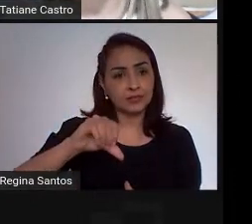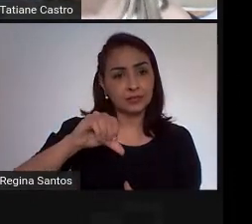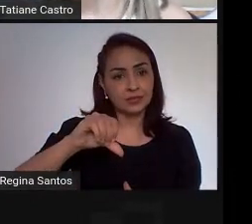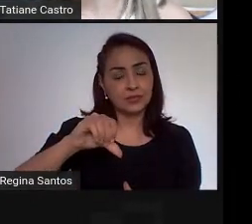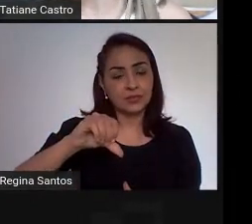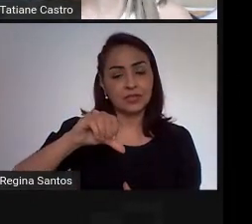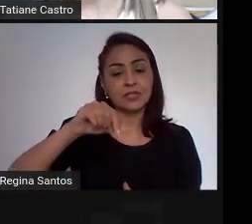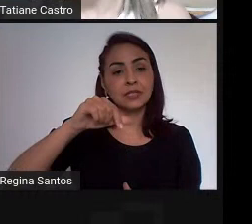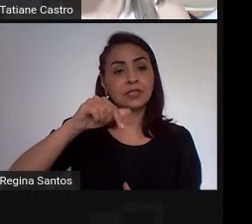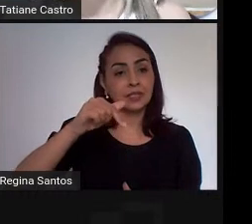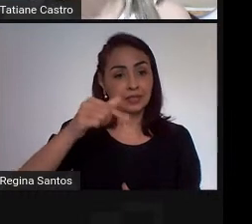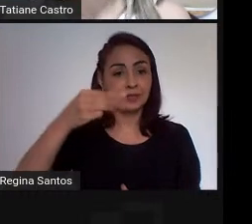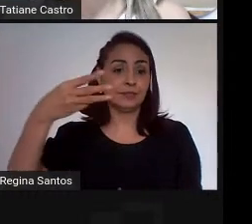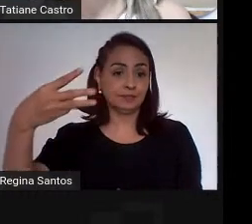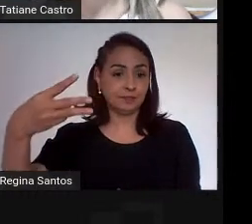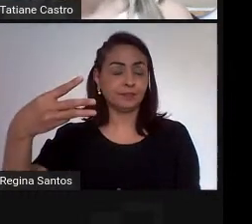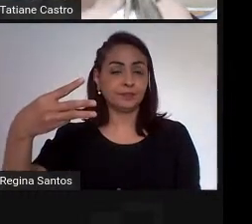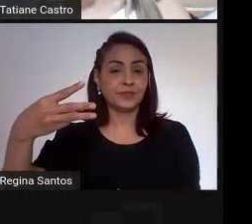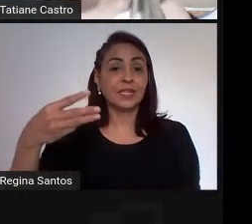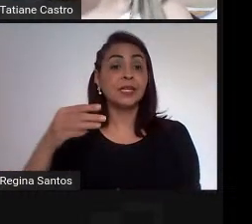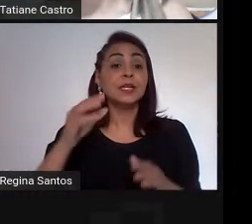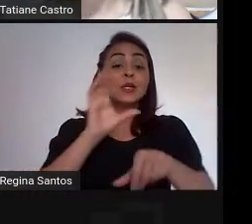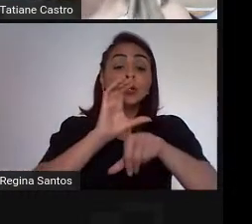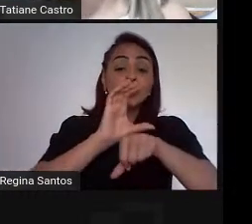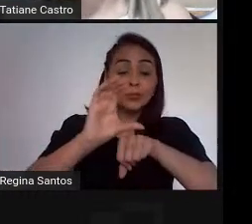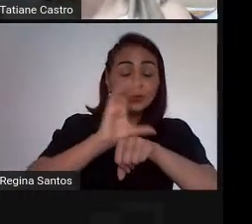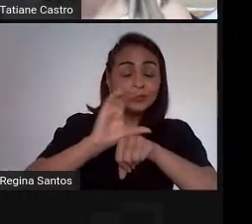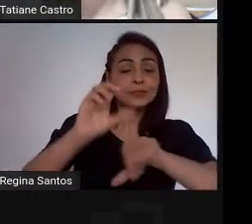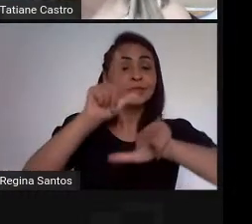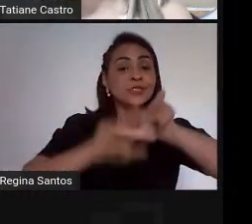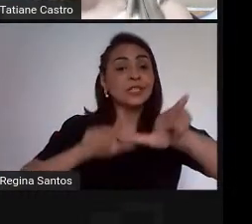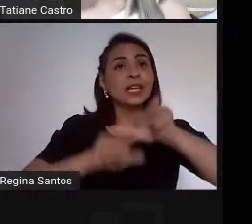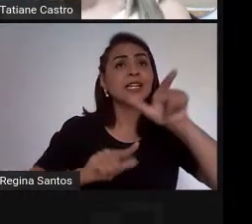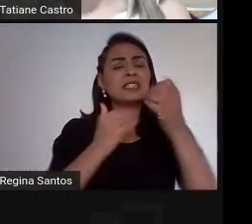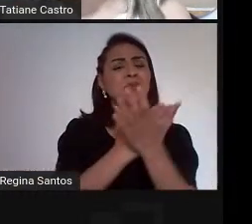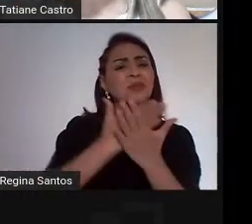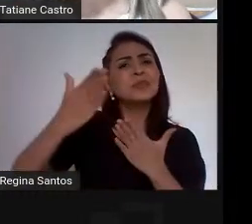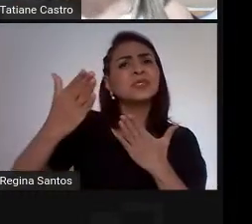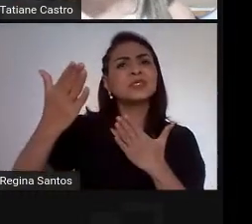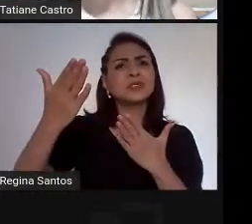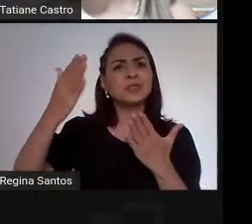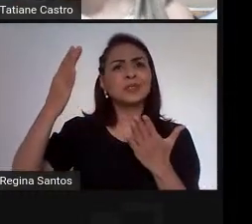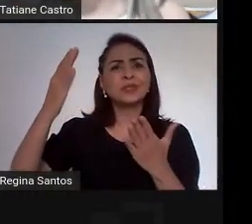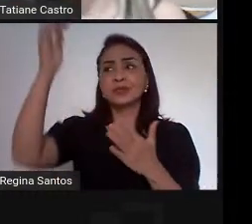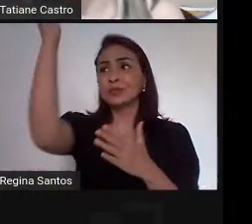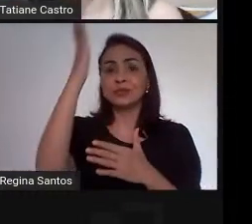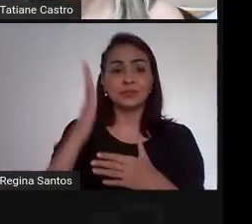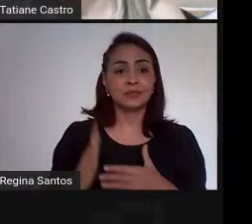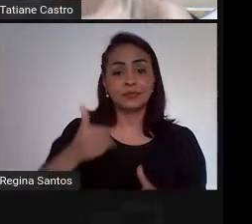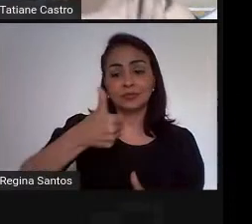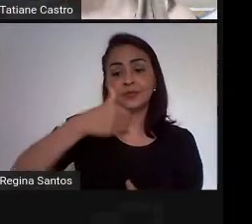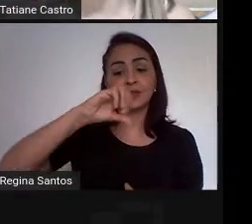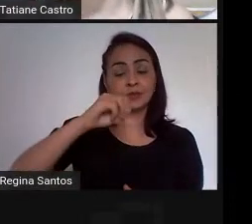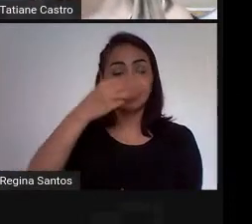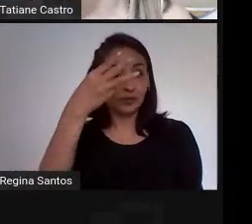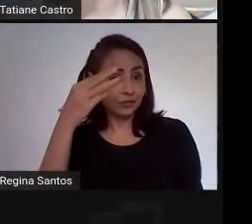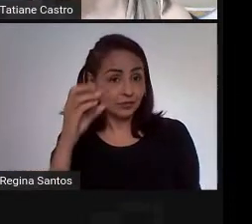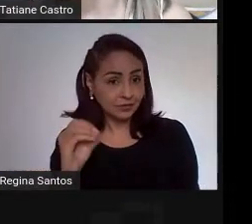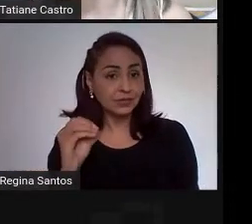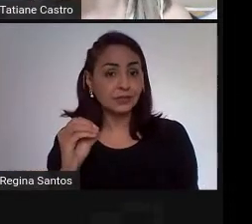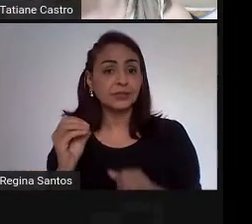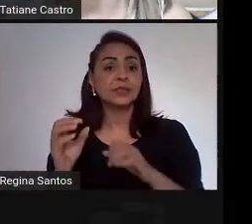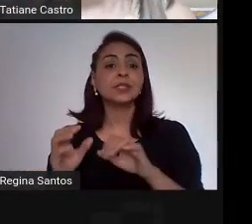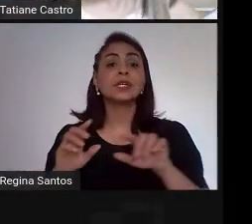no Brasil. Então, gente já começa a ver a linguística entrando no curso, ganhando um pouquinho de espaço, mas ainda a